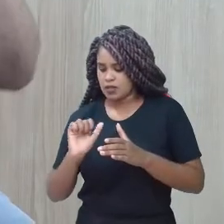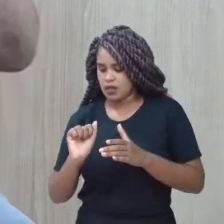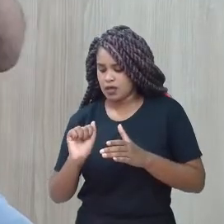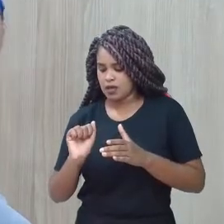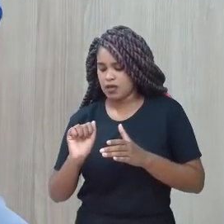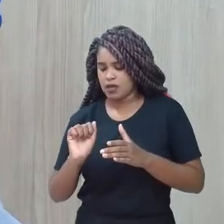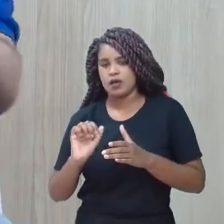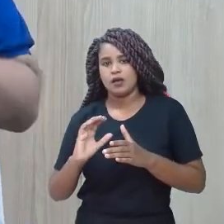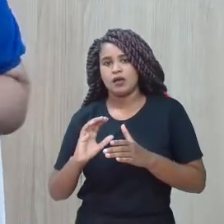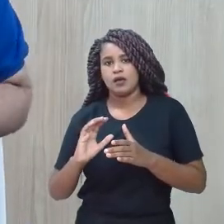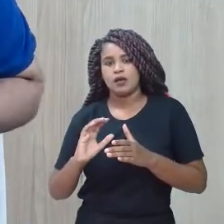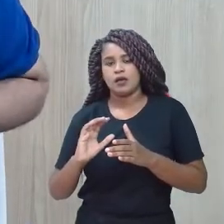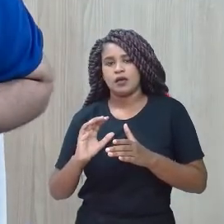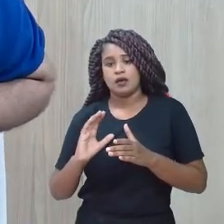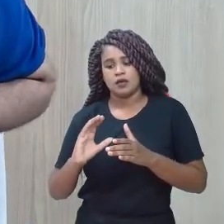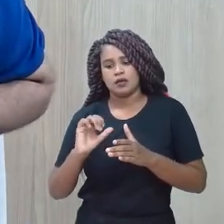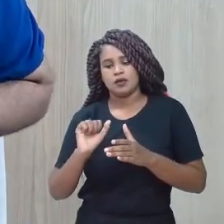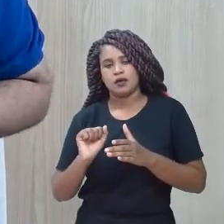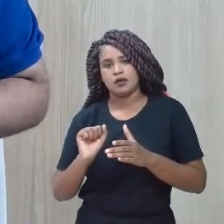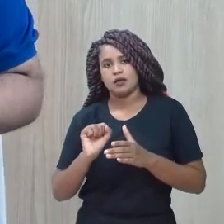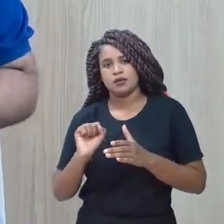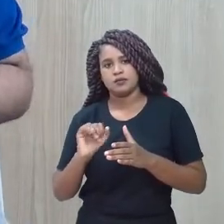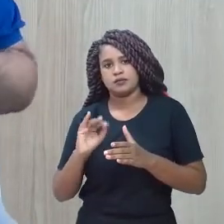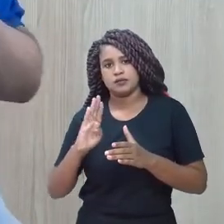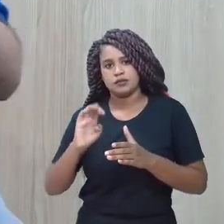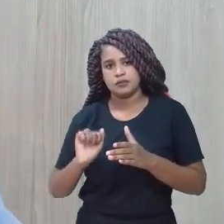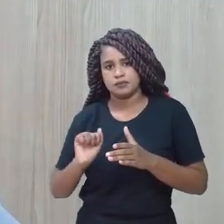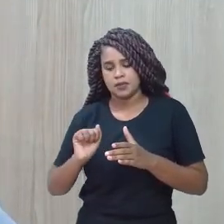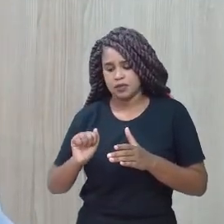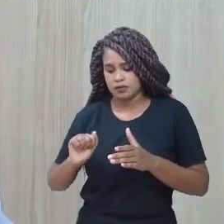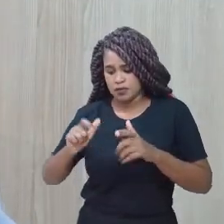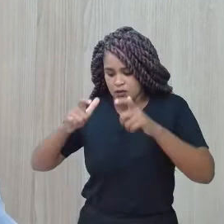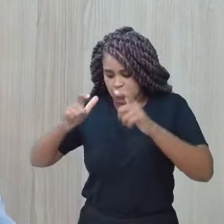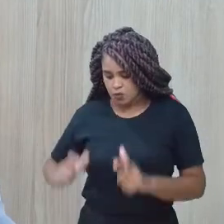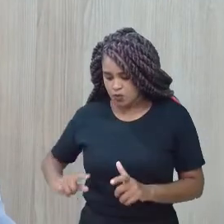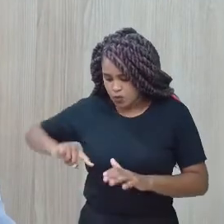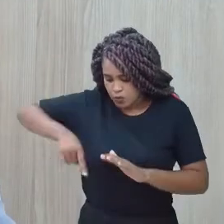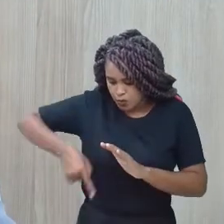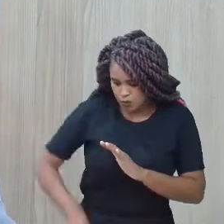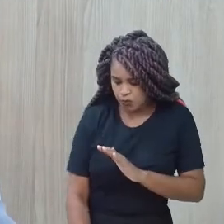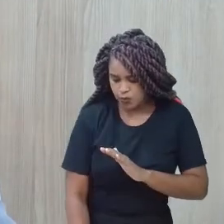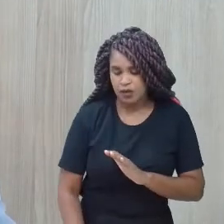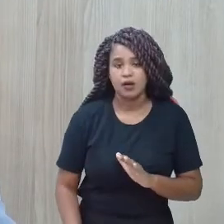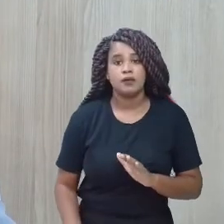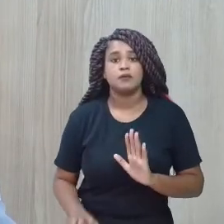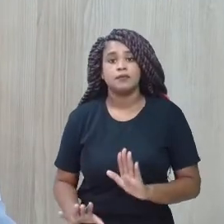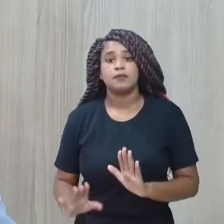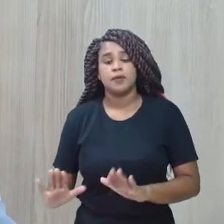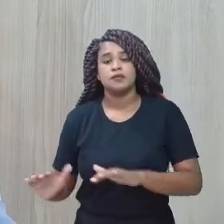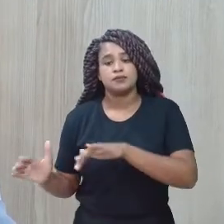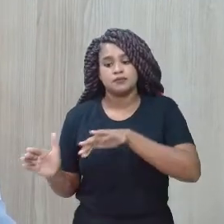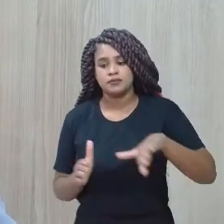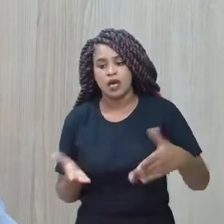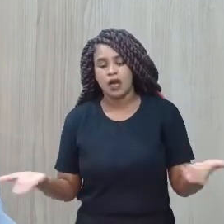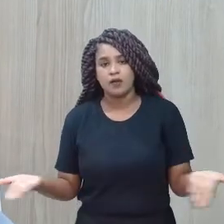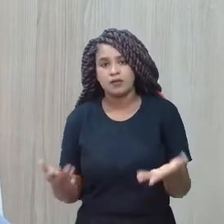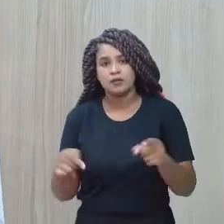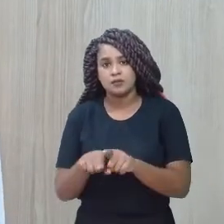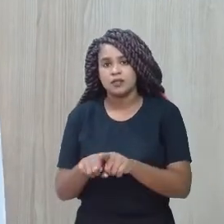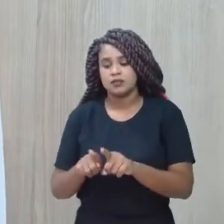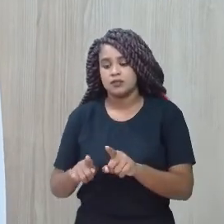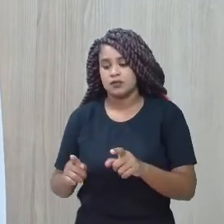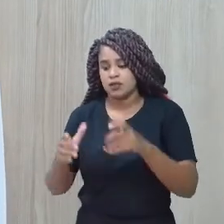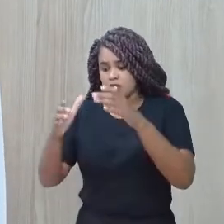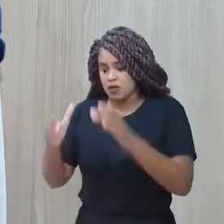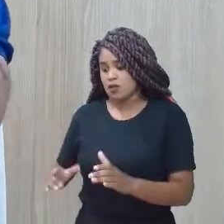Tem cacimba? Me conte aqui no chat. Aí também agora tem o advento do quê, professora? Os poços, né? os poços artesanais,